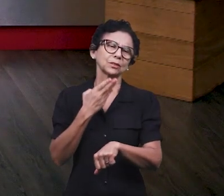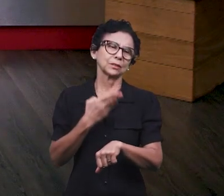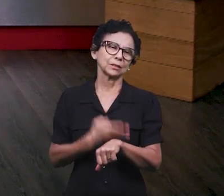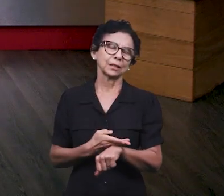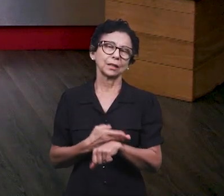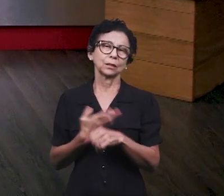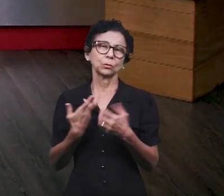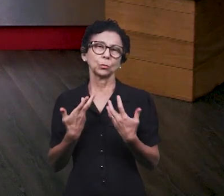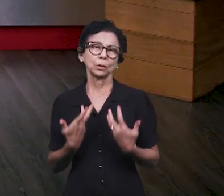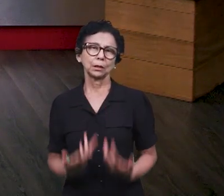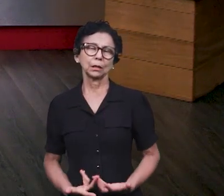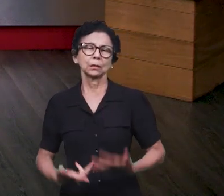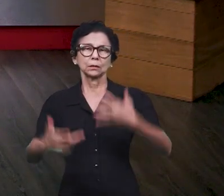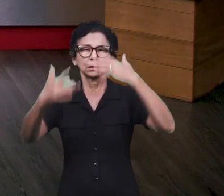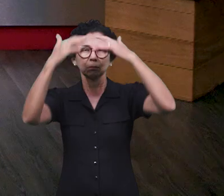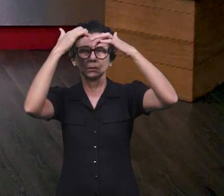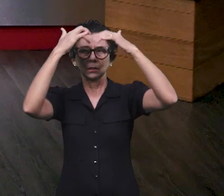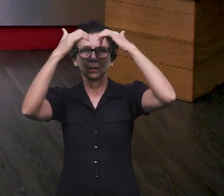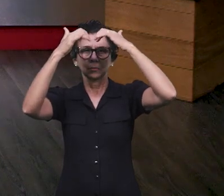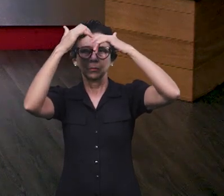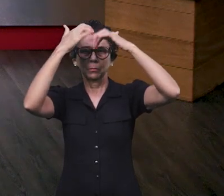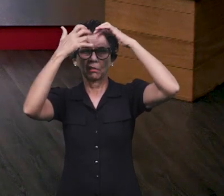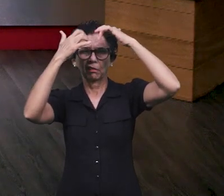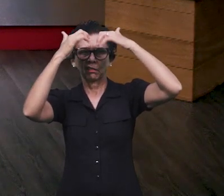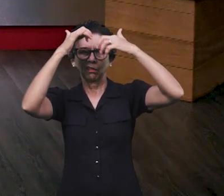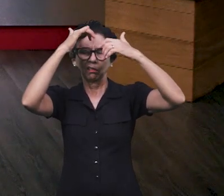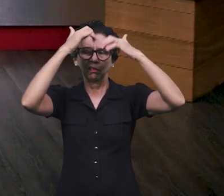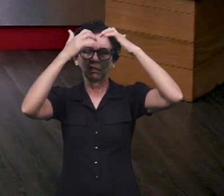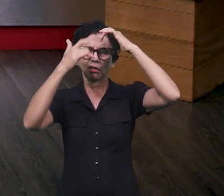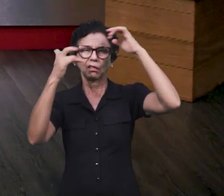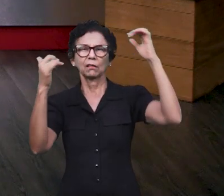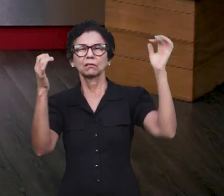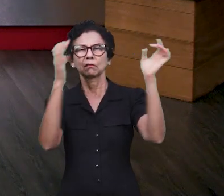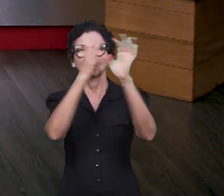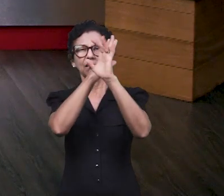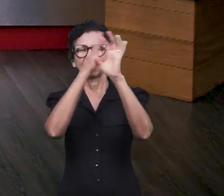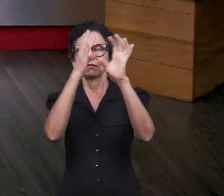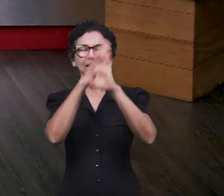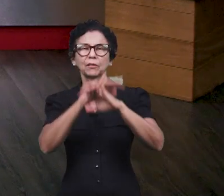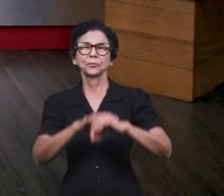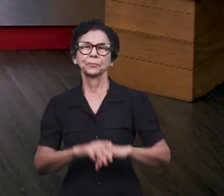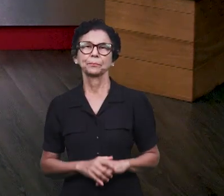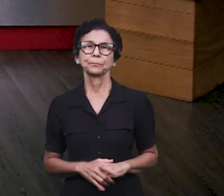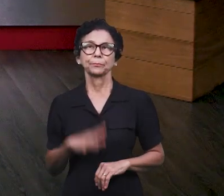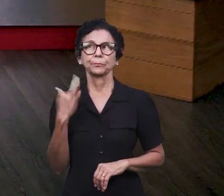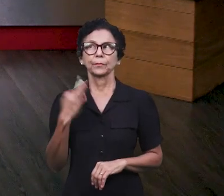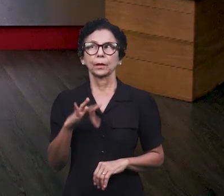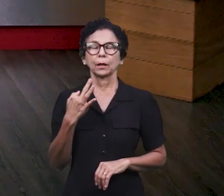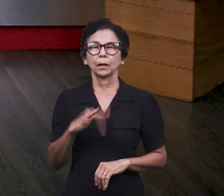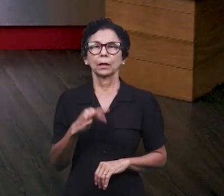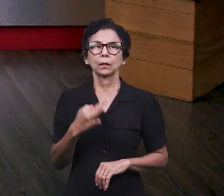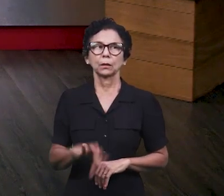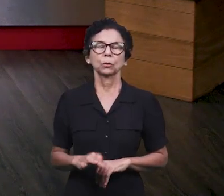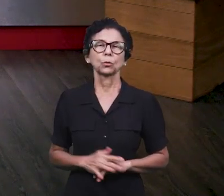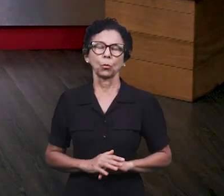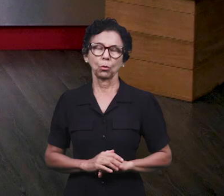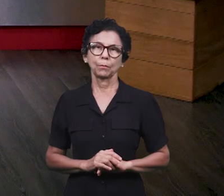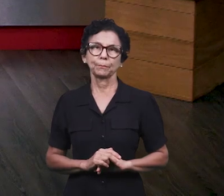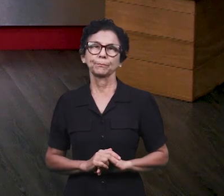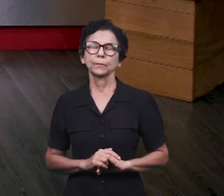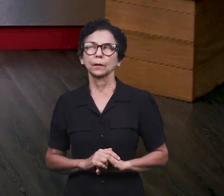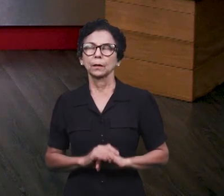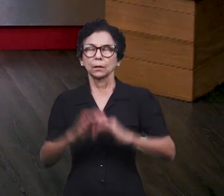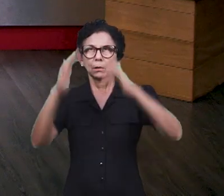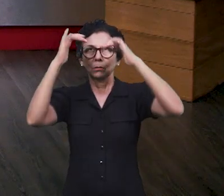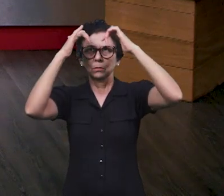lesão cerebral grave. Para o corpo, a dor é sempre um sintoma importante e o cérebro dedica energia